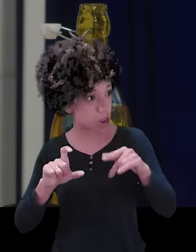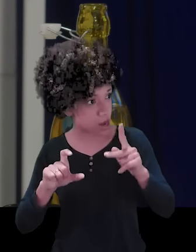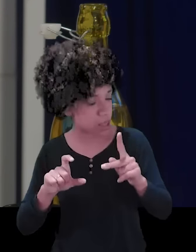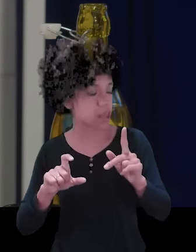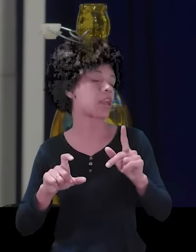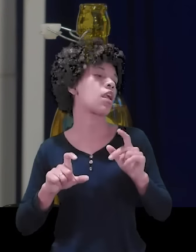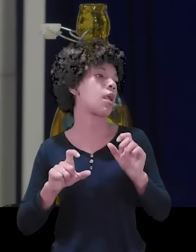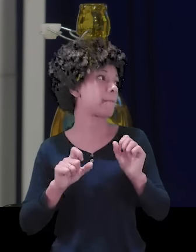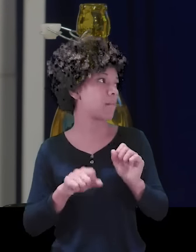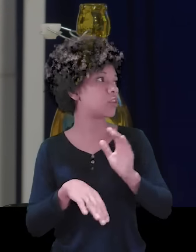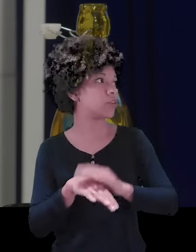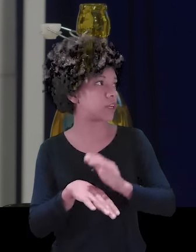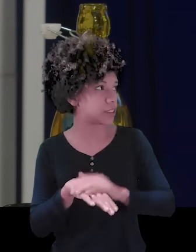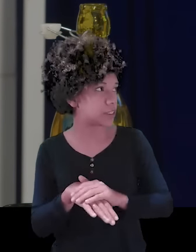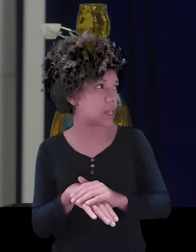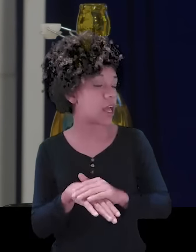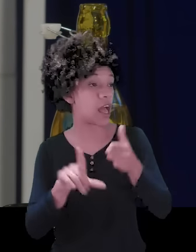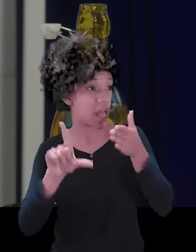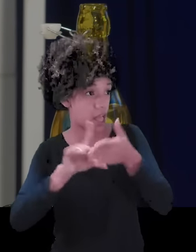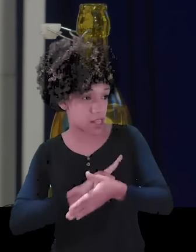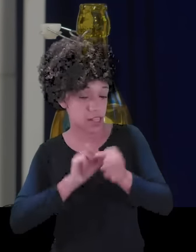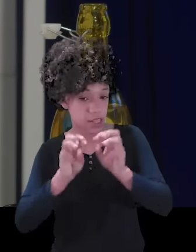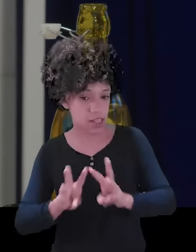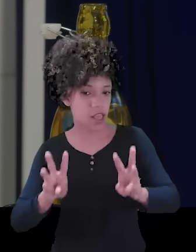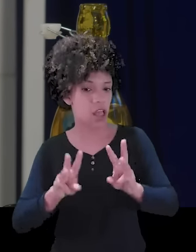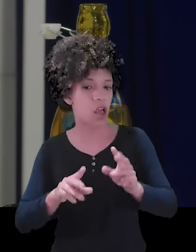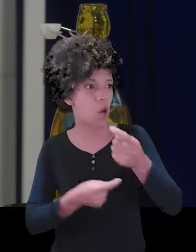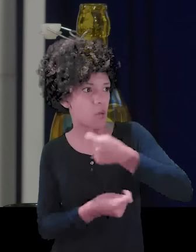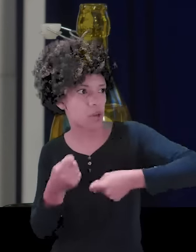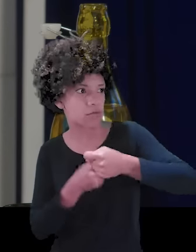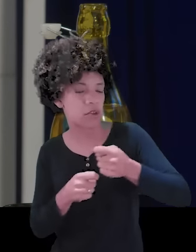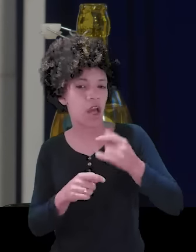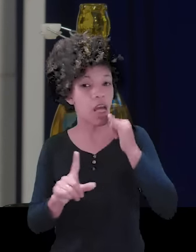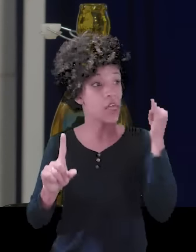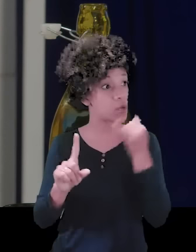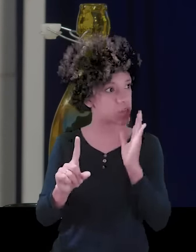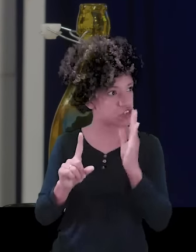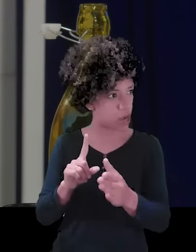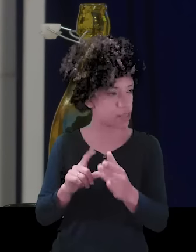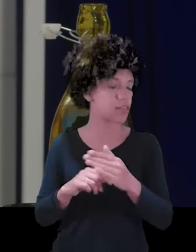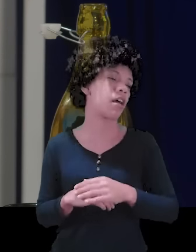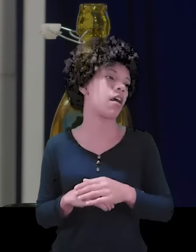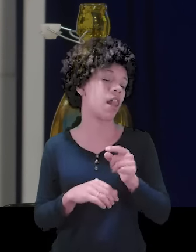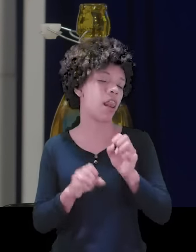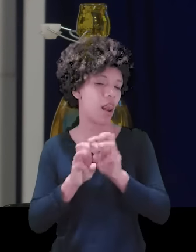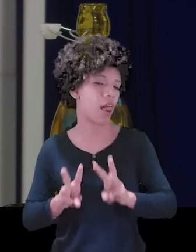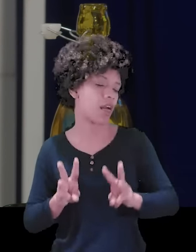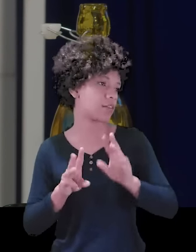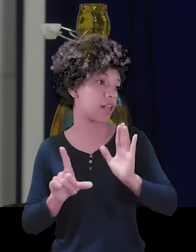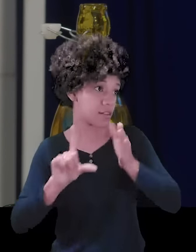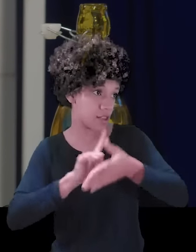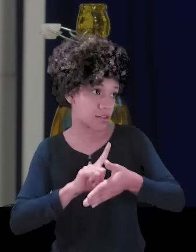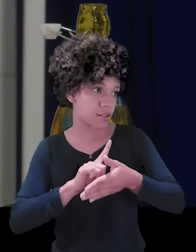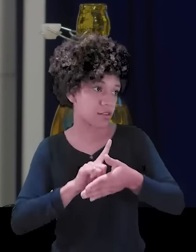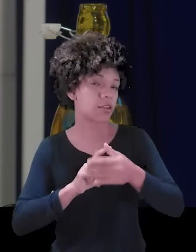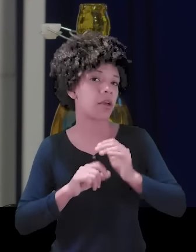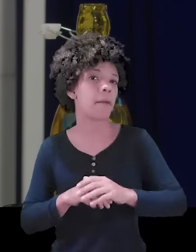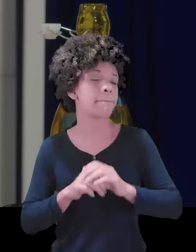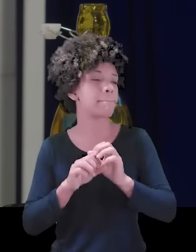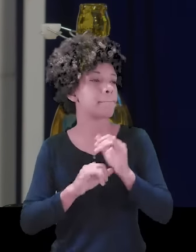que as pessoas podem fazer acessar pelo núcleo de enfrentamento para as pessoas denúncias diretas lá no centro lá